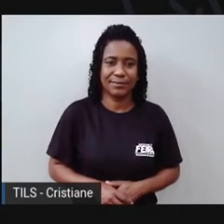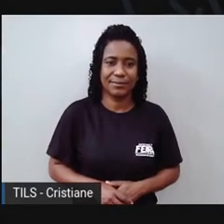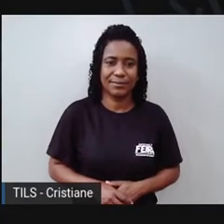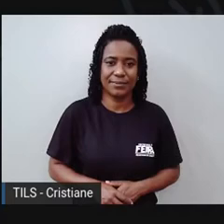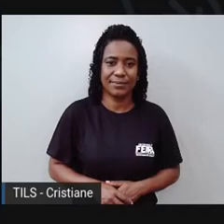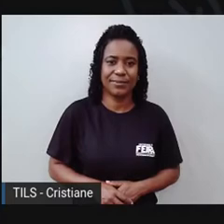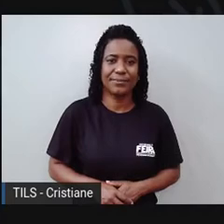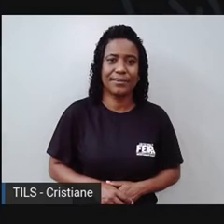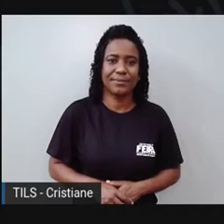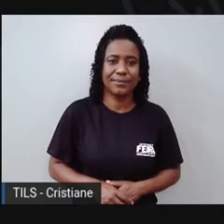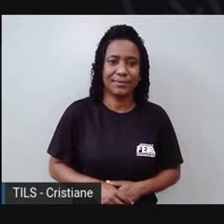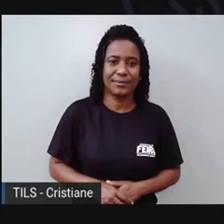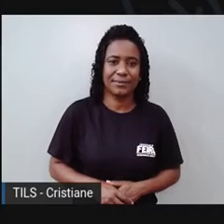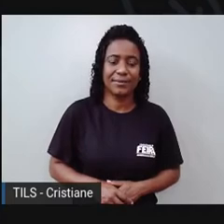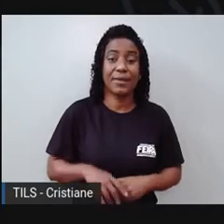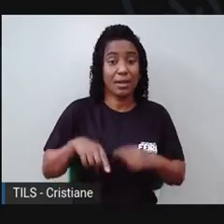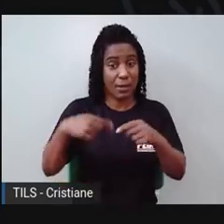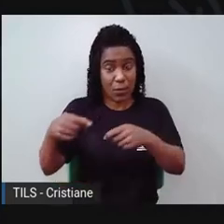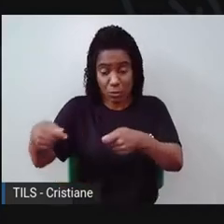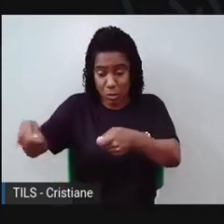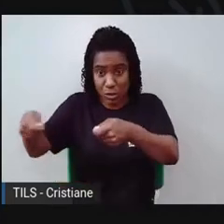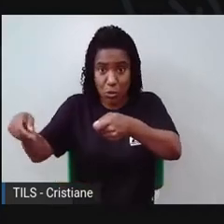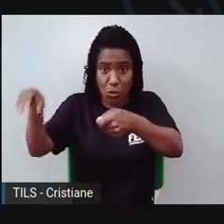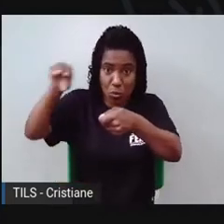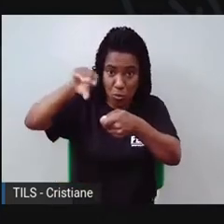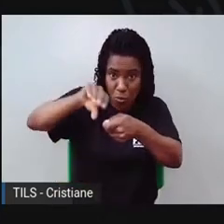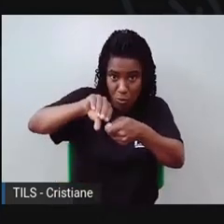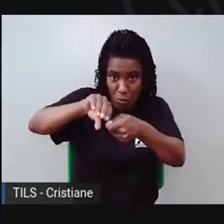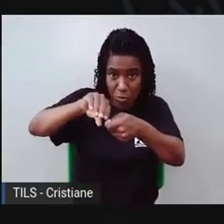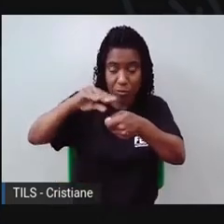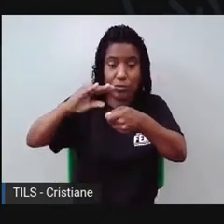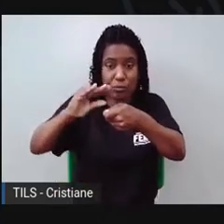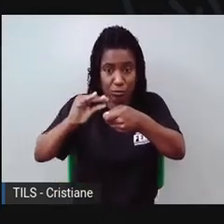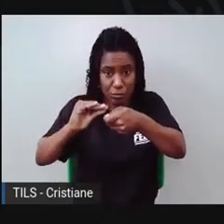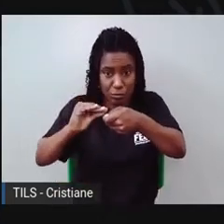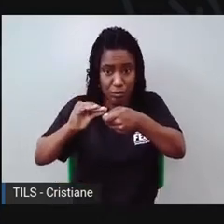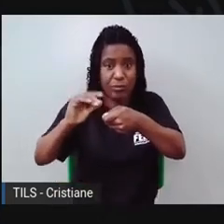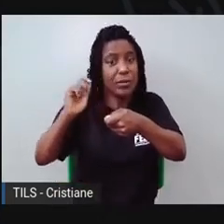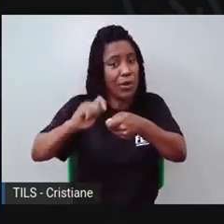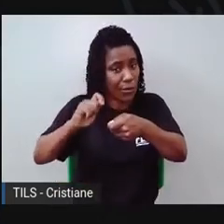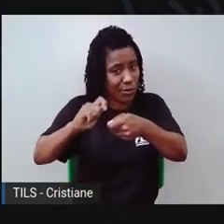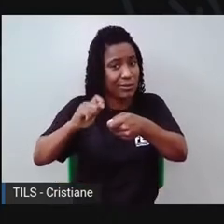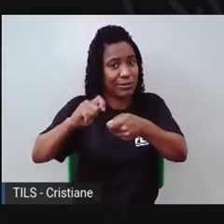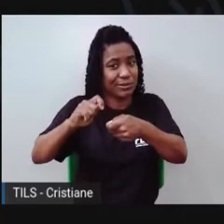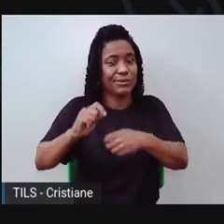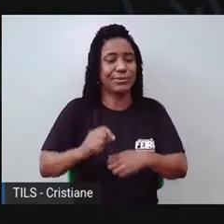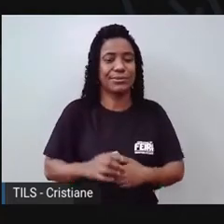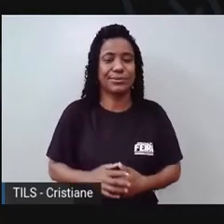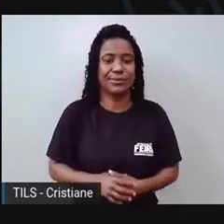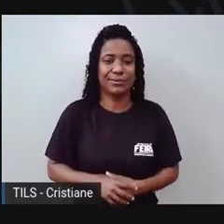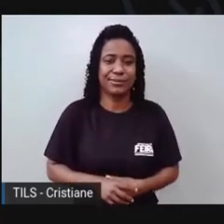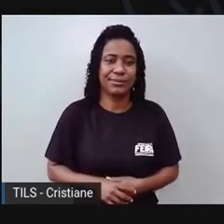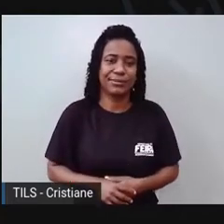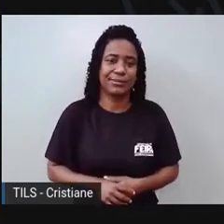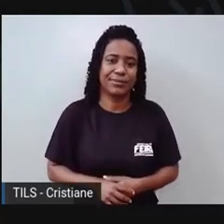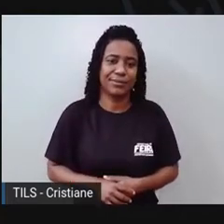Aí o restinho que sobrar passa na peneira que ainda dá para aproveitar. Aí a gente vai, né? Enxugar essa